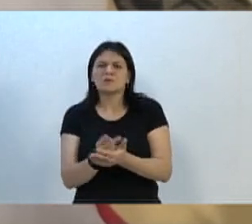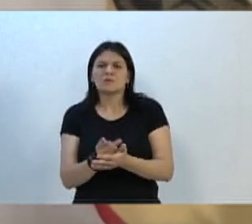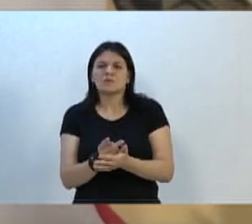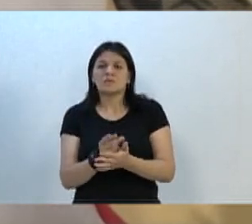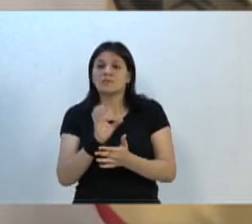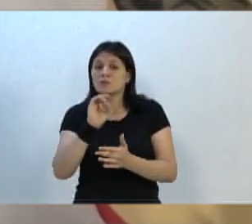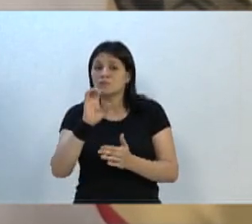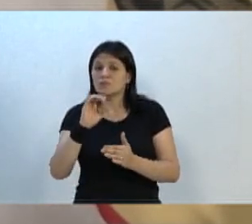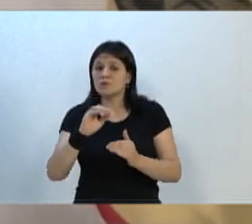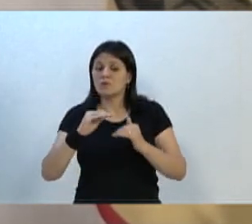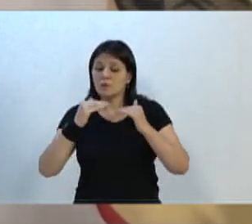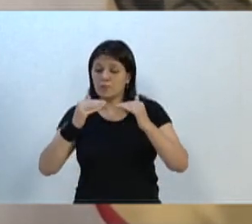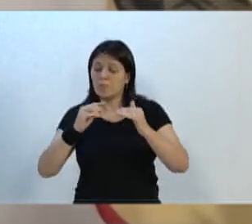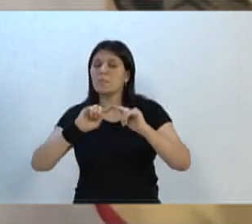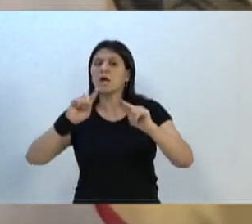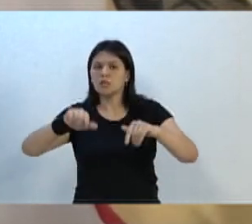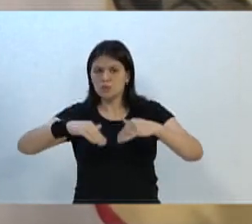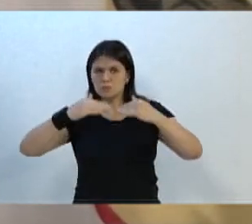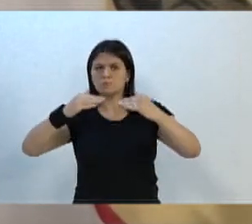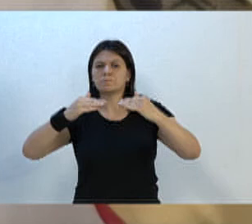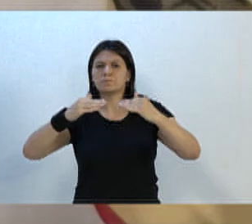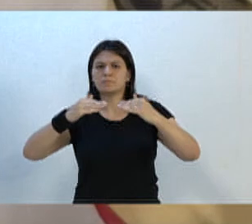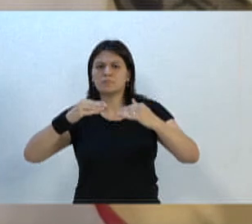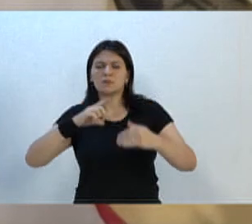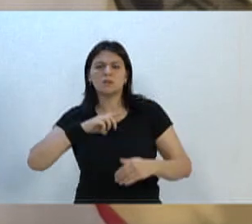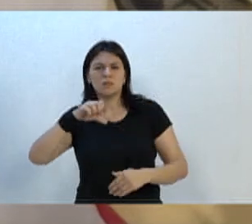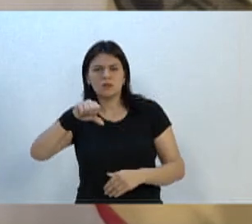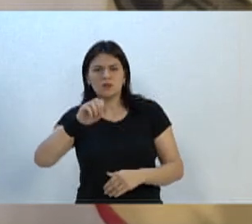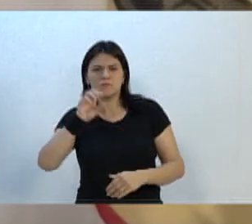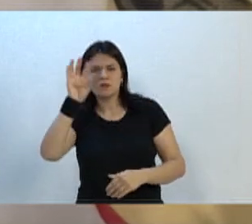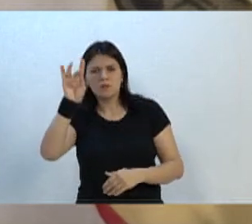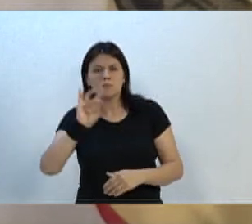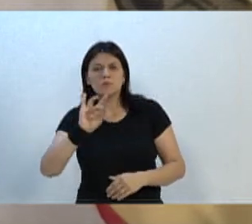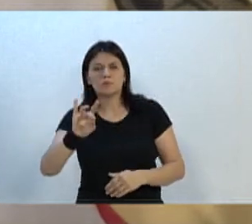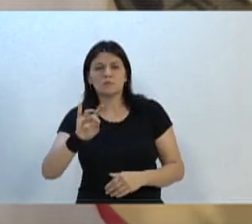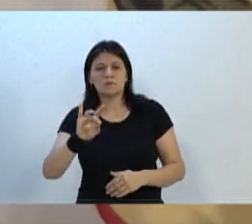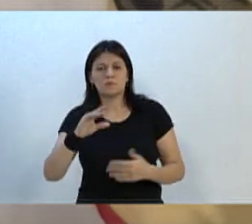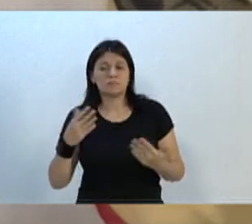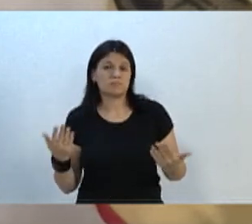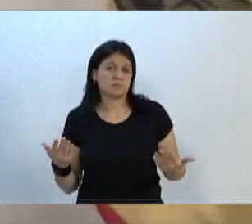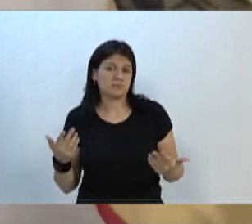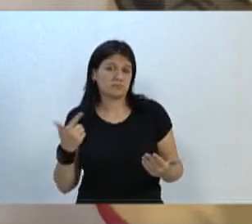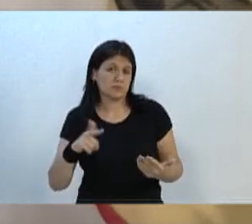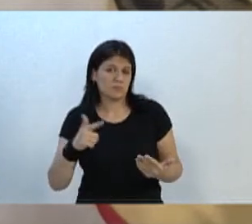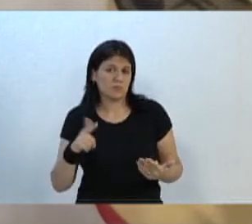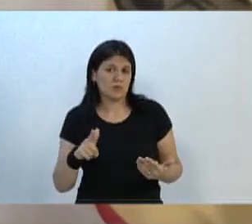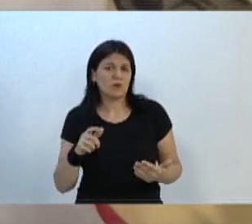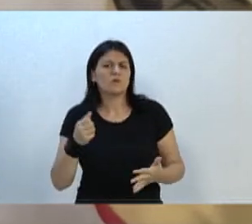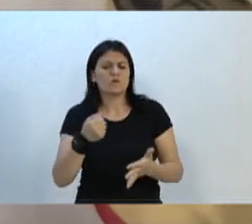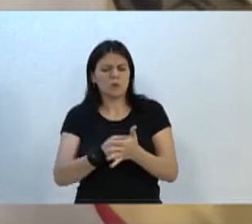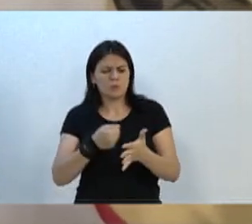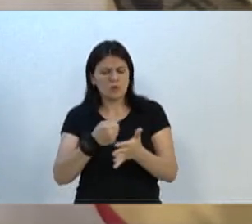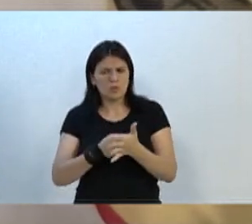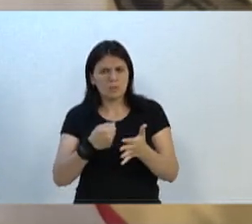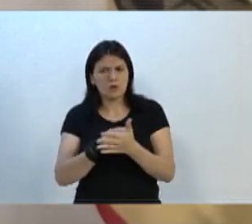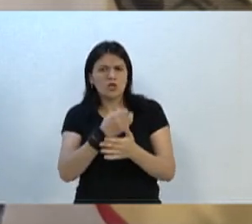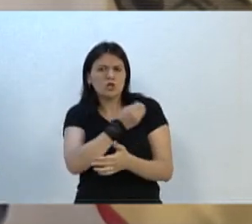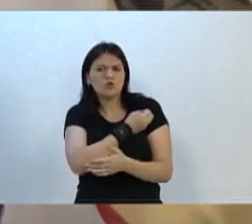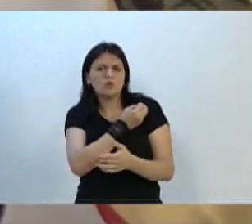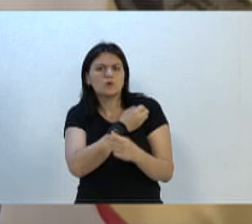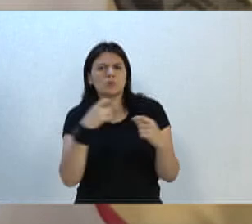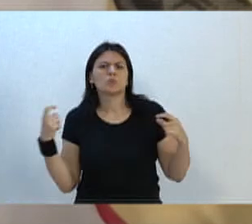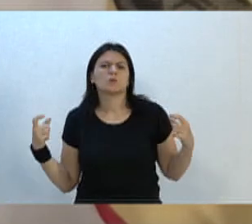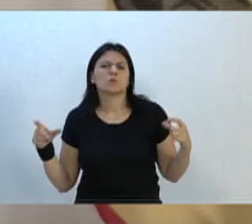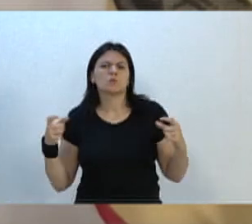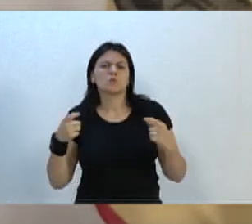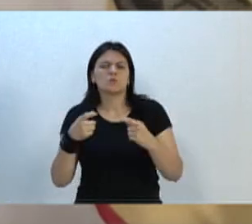vamos avançar em outras situações nós vamos cobrar só tem 90% ou seja tem 90% que não tem nós vamos cobrar para que esse número diminua tem que ter